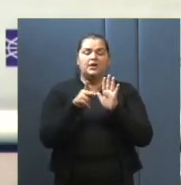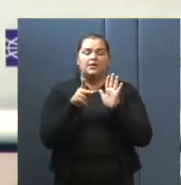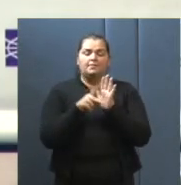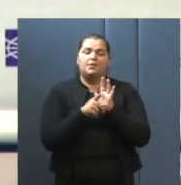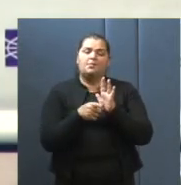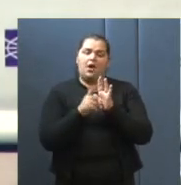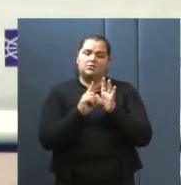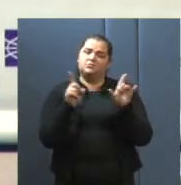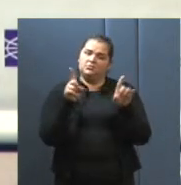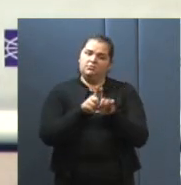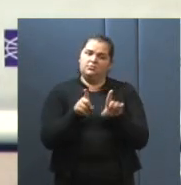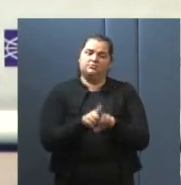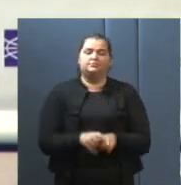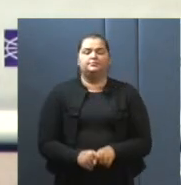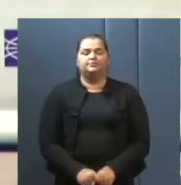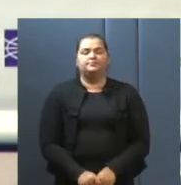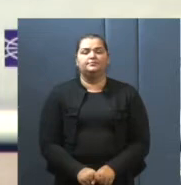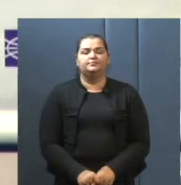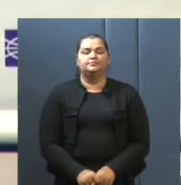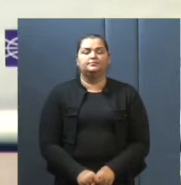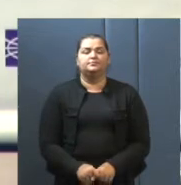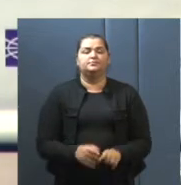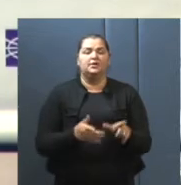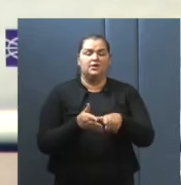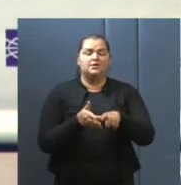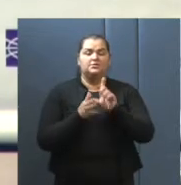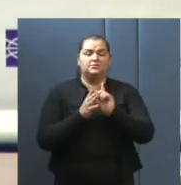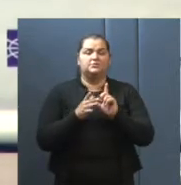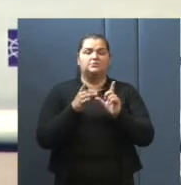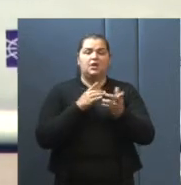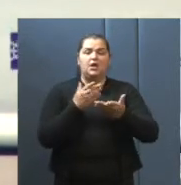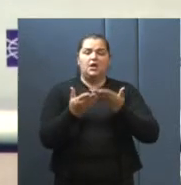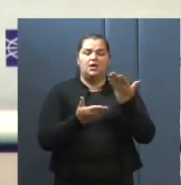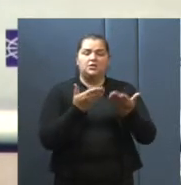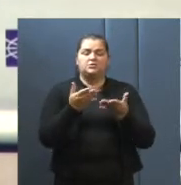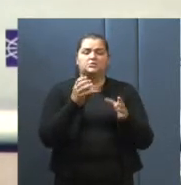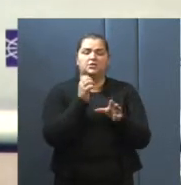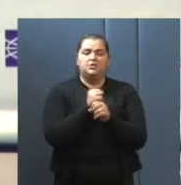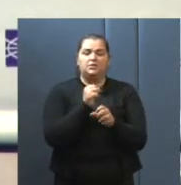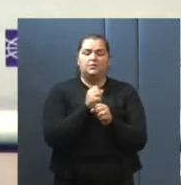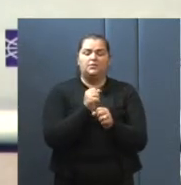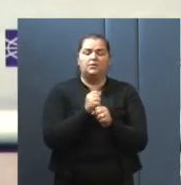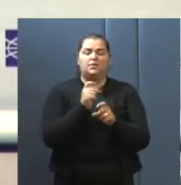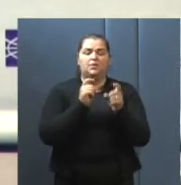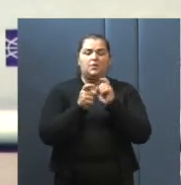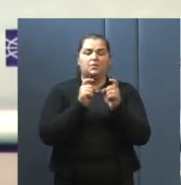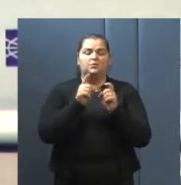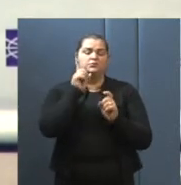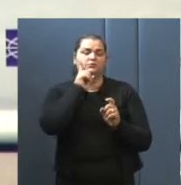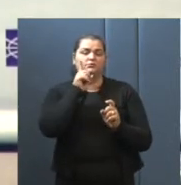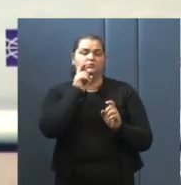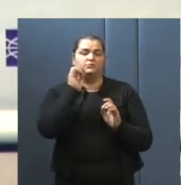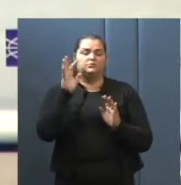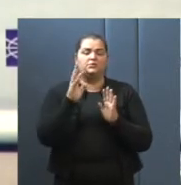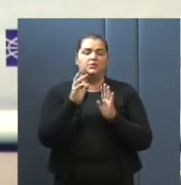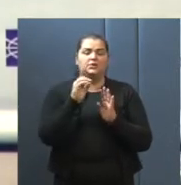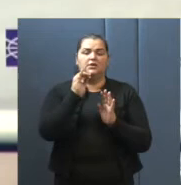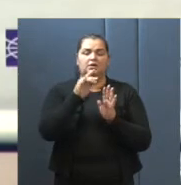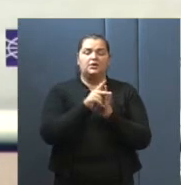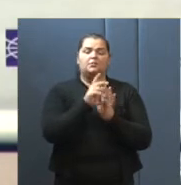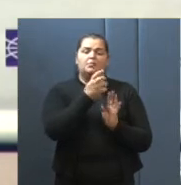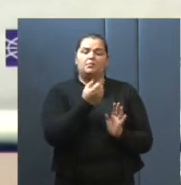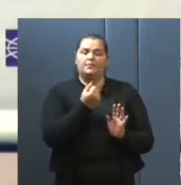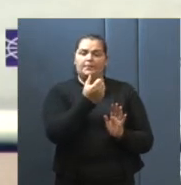disso, e antes ainda foi analista tributário e analista de comércio exterior da Receita Federal, enfim, tem uma